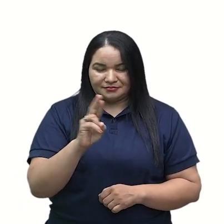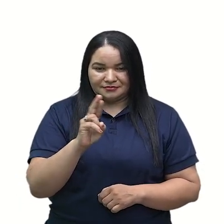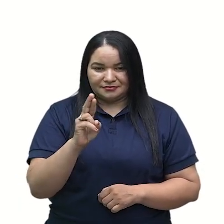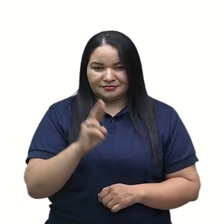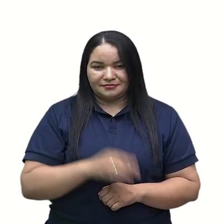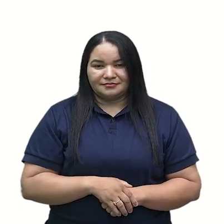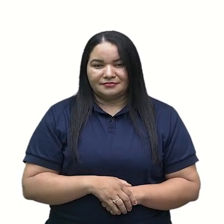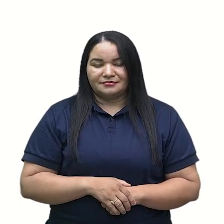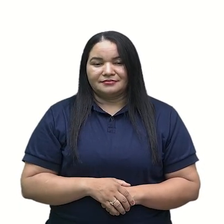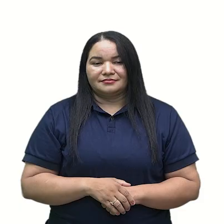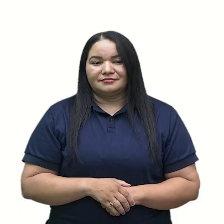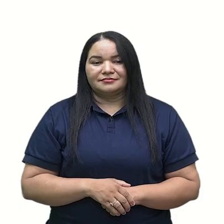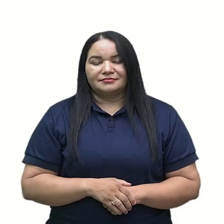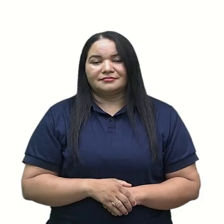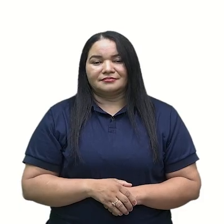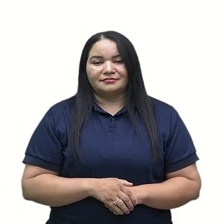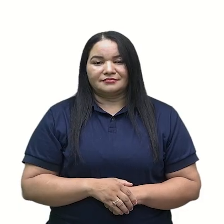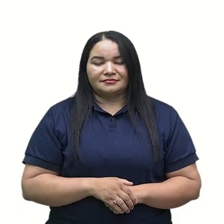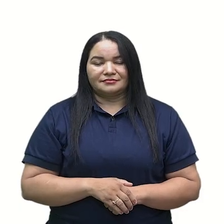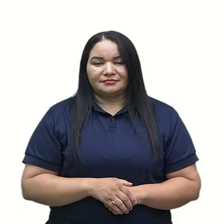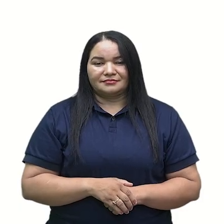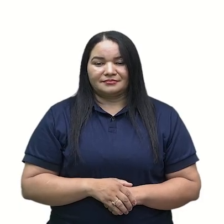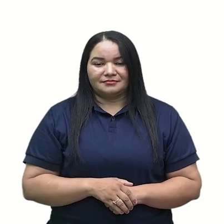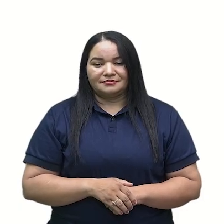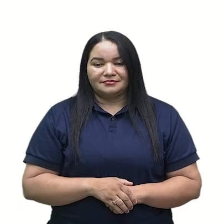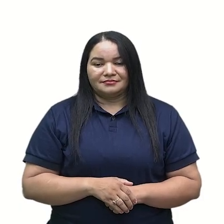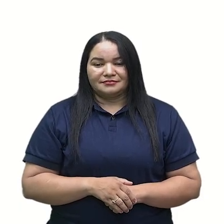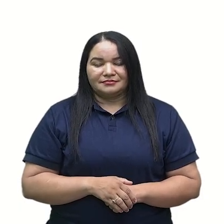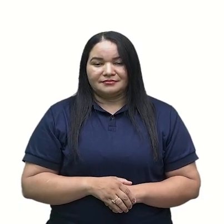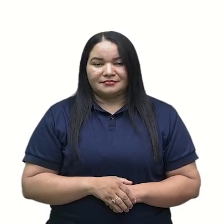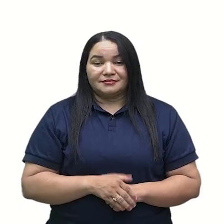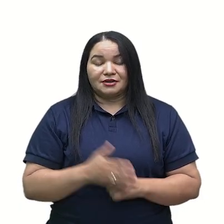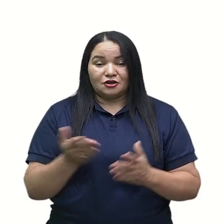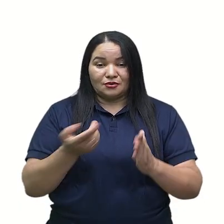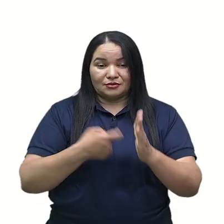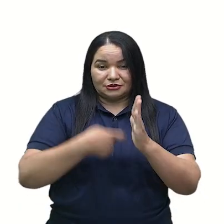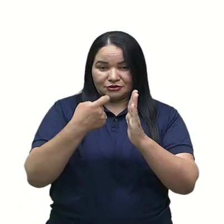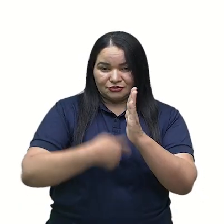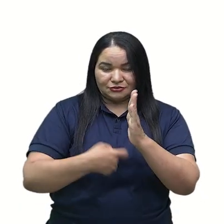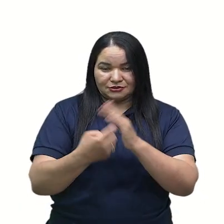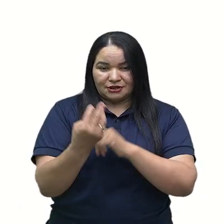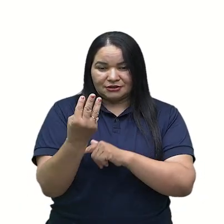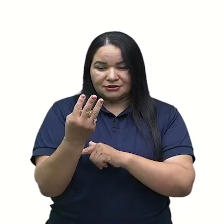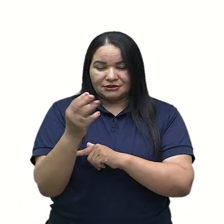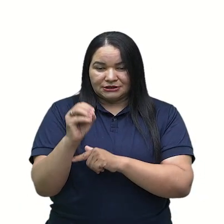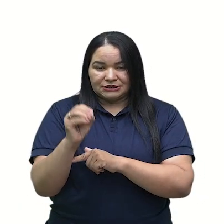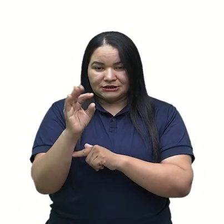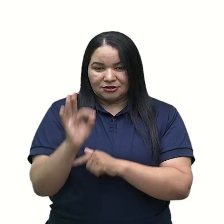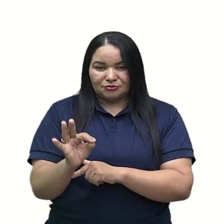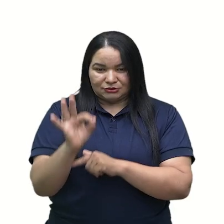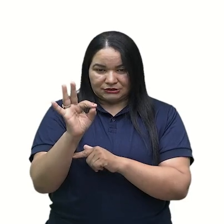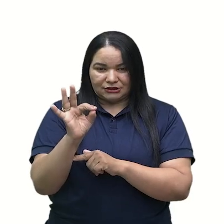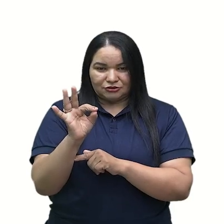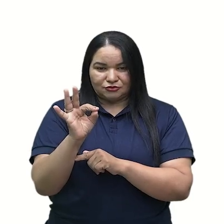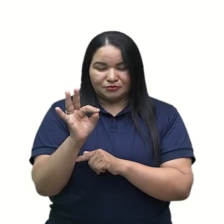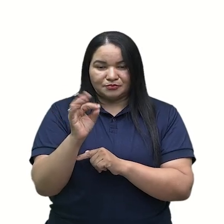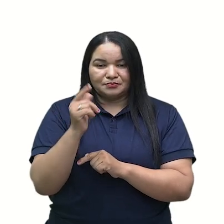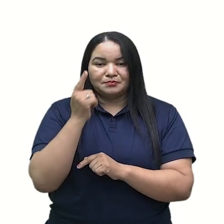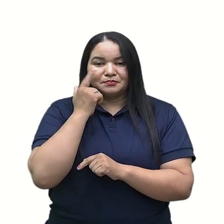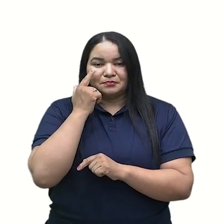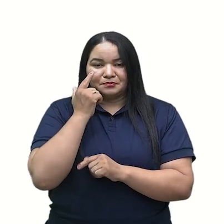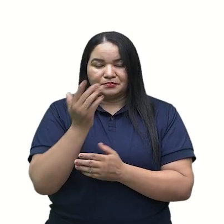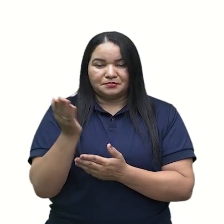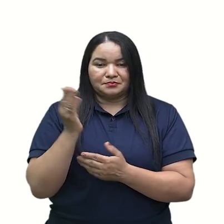que, primeiramente, desses R$100, eu vou descontar 30%, tá? Ou